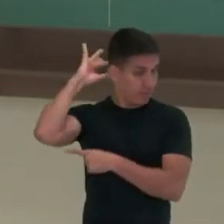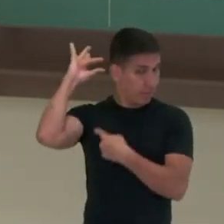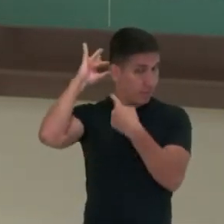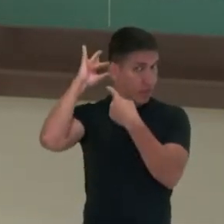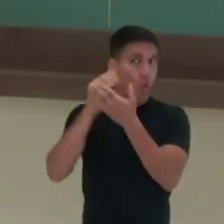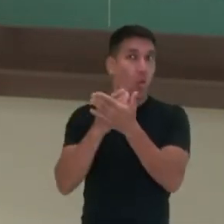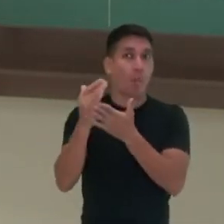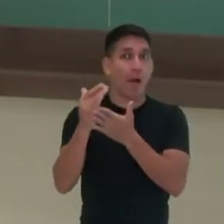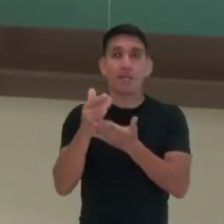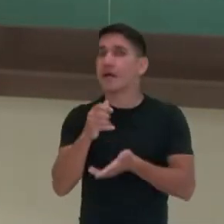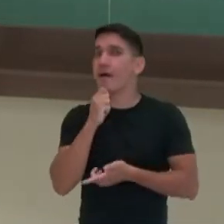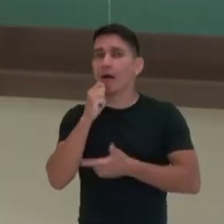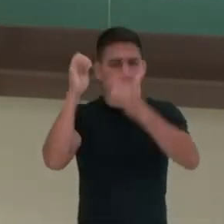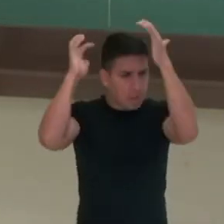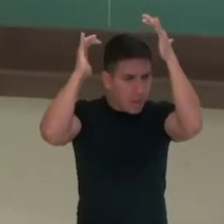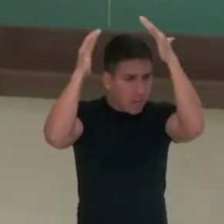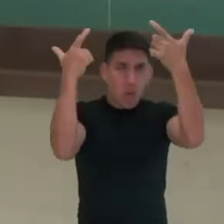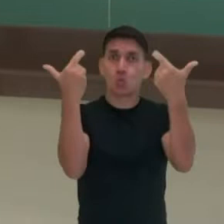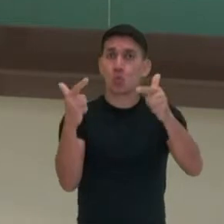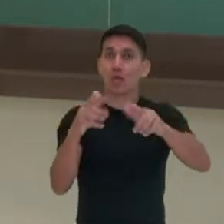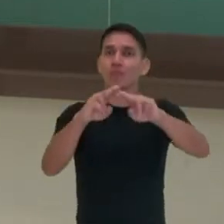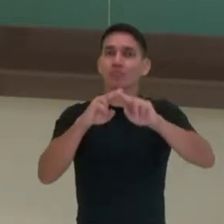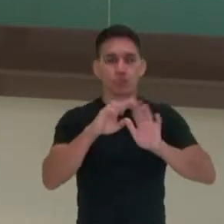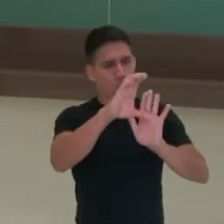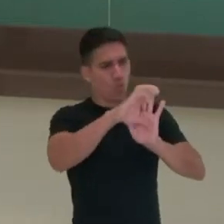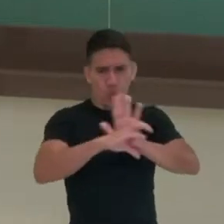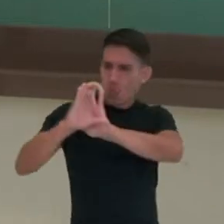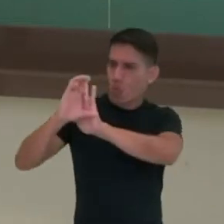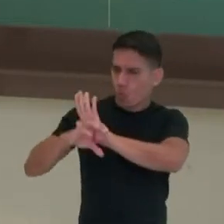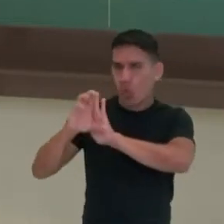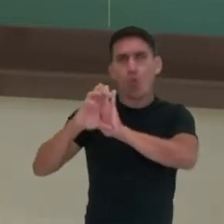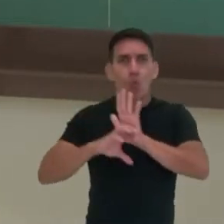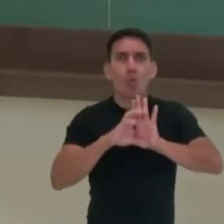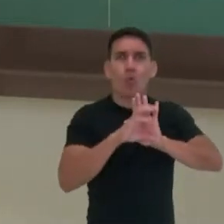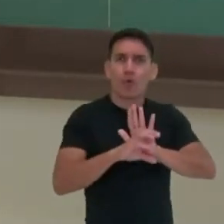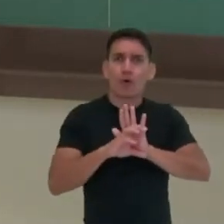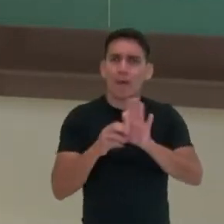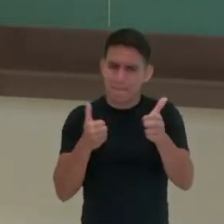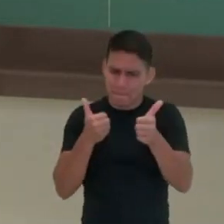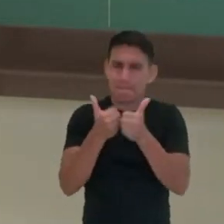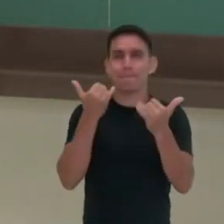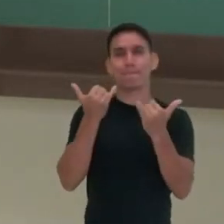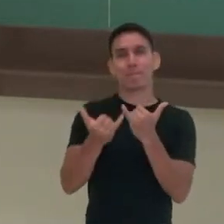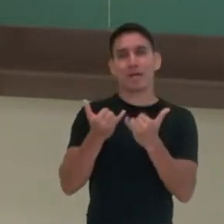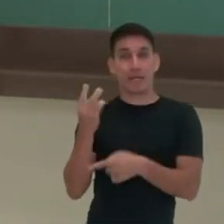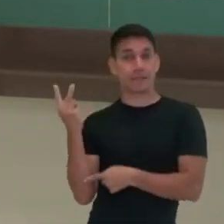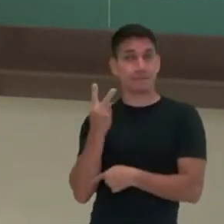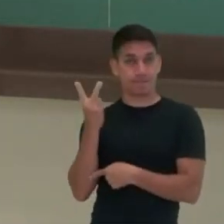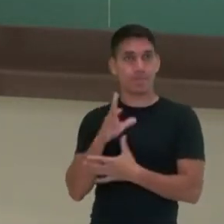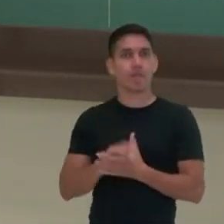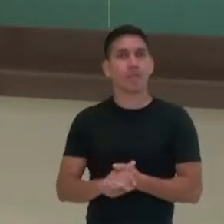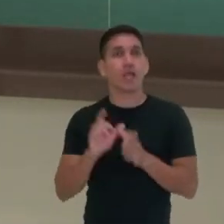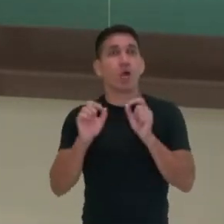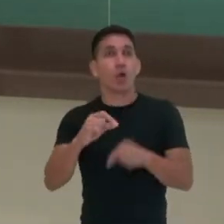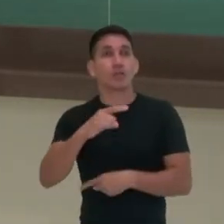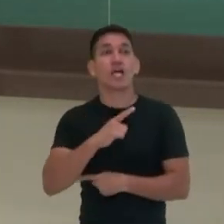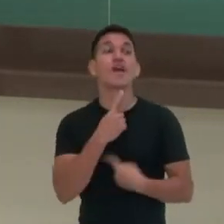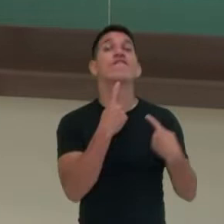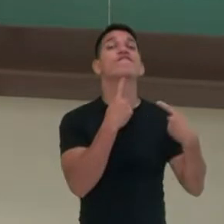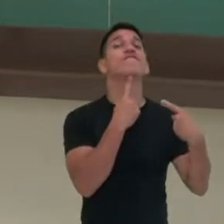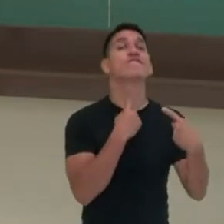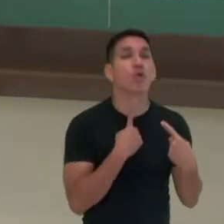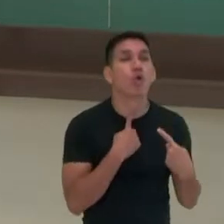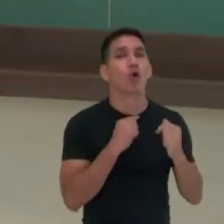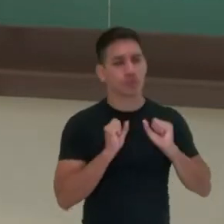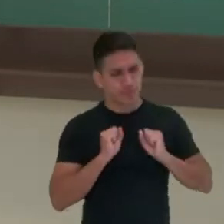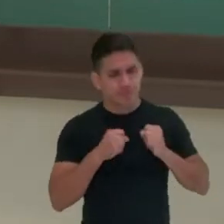e irracional. Daí dois conceitos bastante próximos entre eles. A ideia de vontade